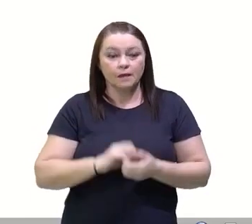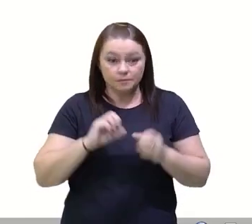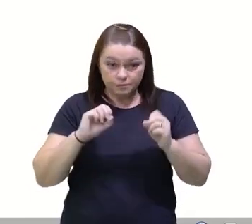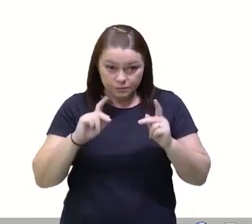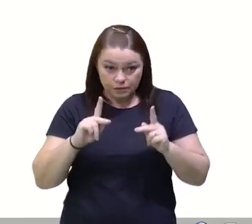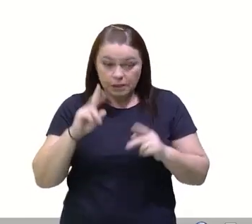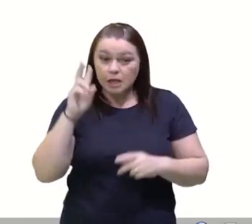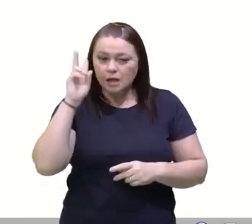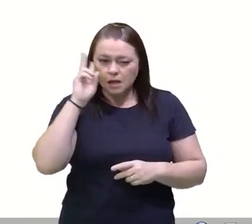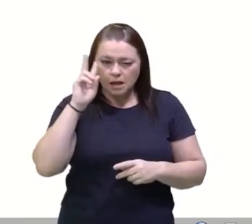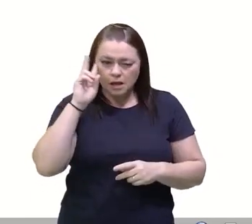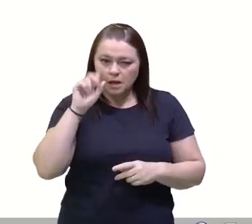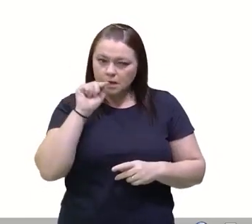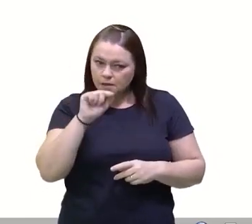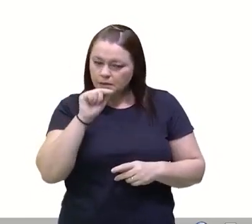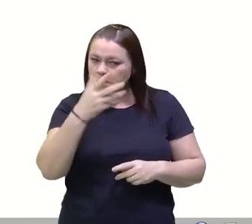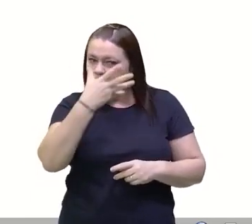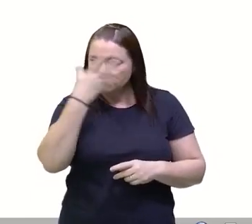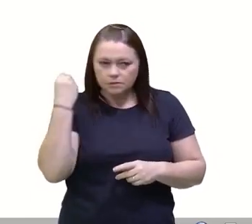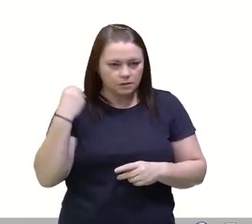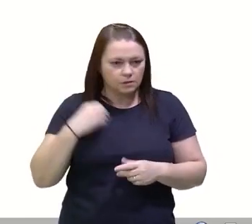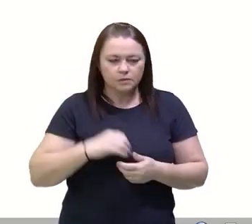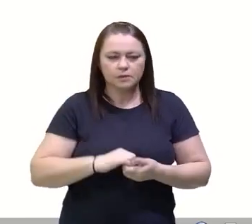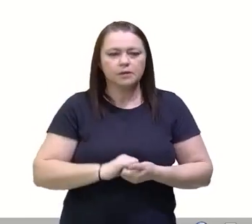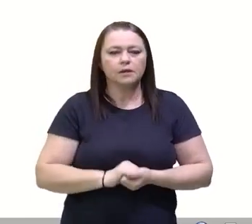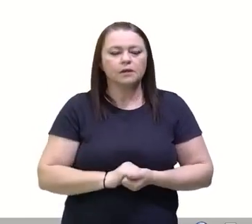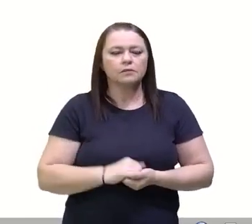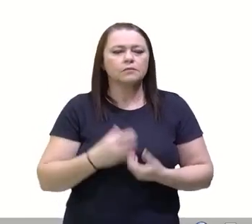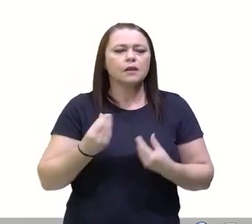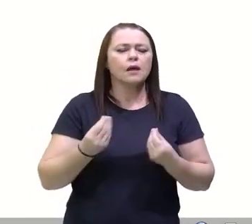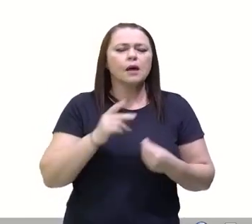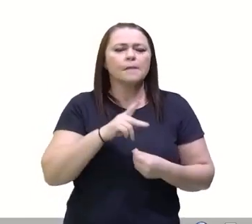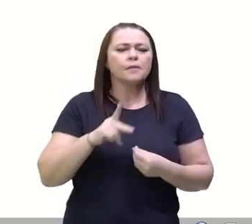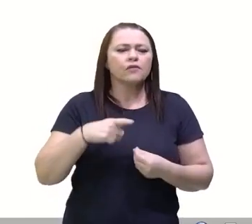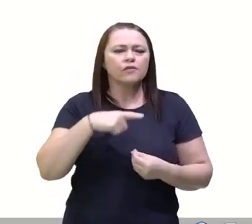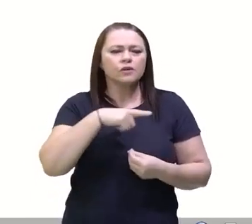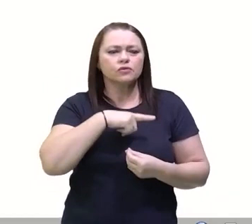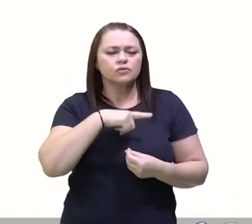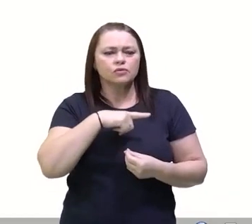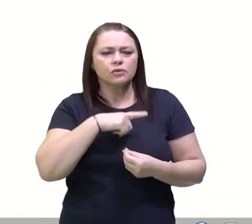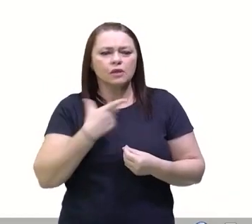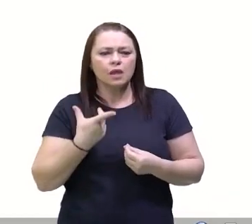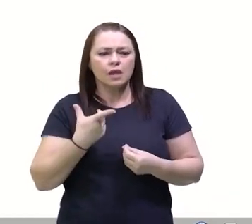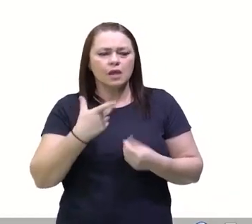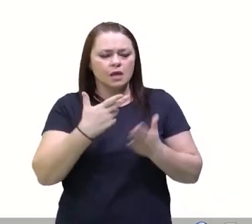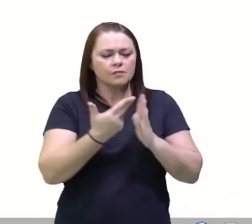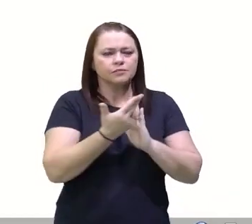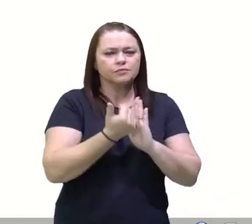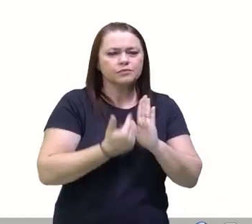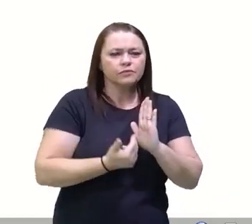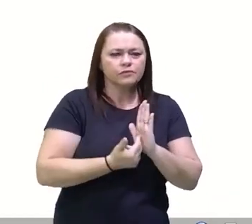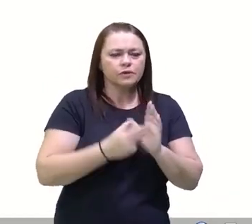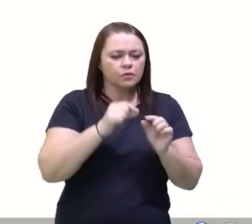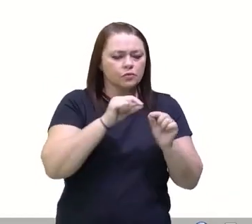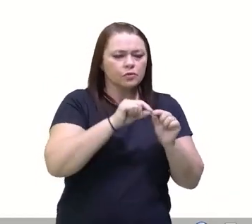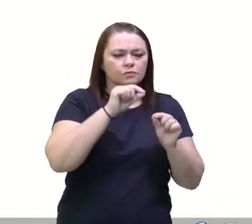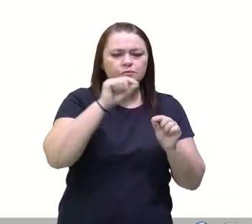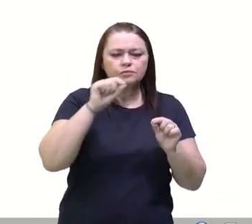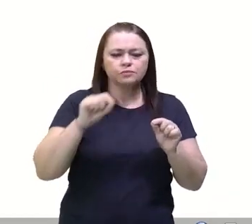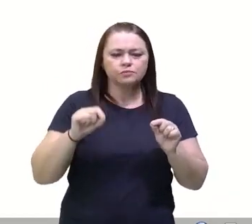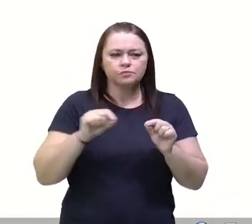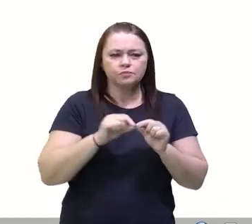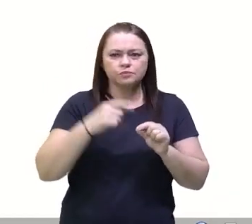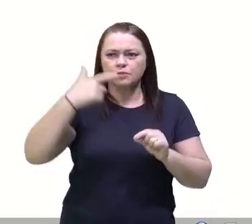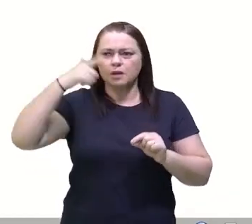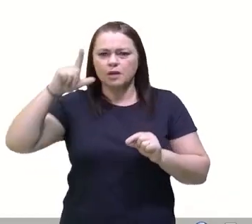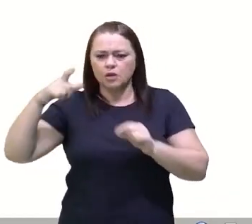plano, tá certo? Professor, e tem figuras onde todos os seus pontos não ficam no único plano? Tem, nós vamos ver no